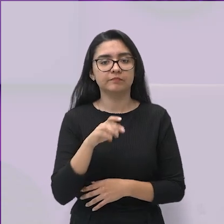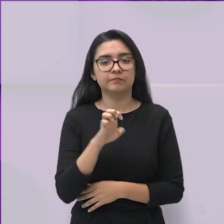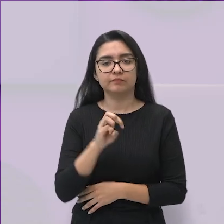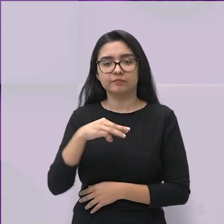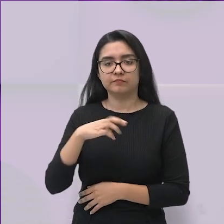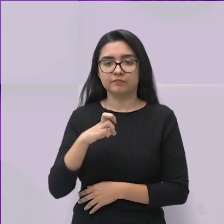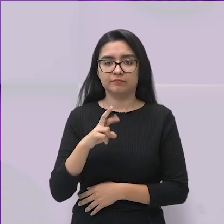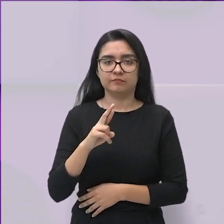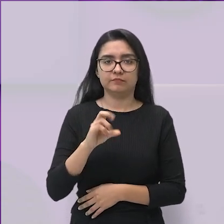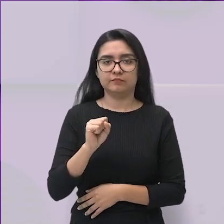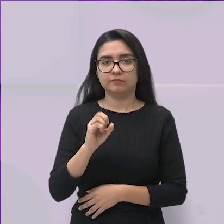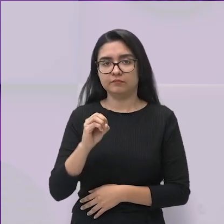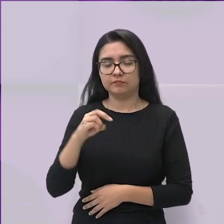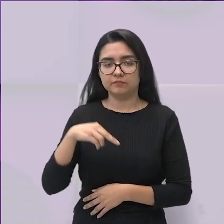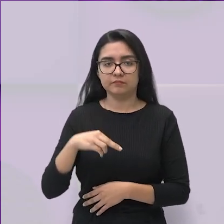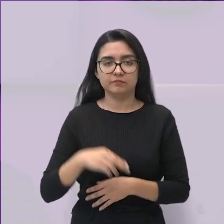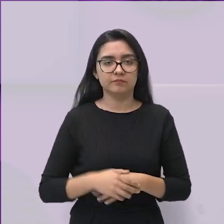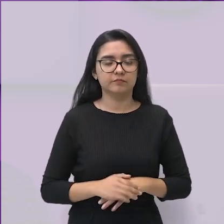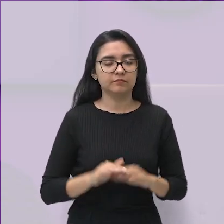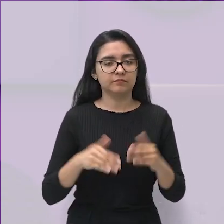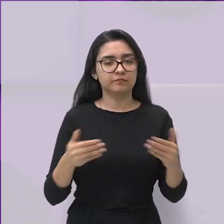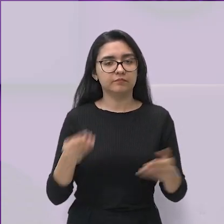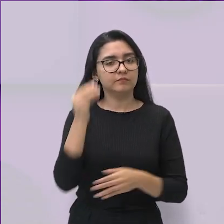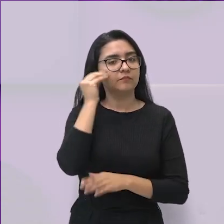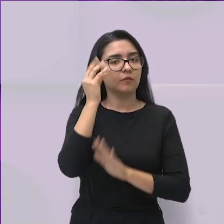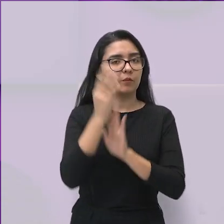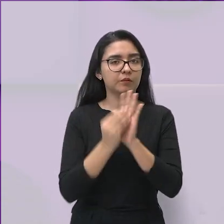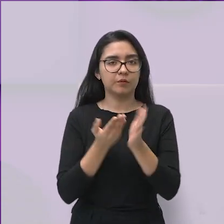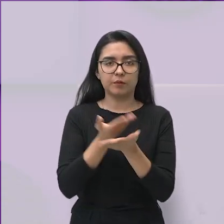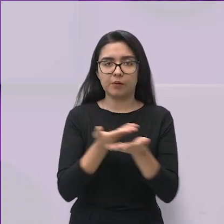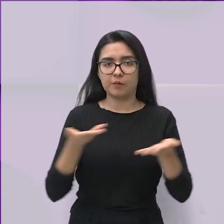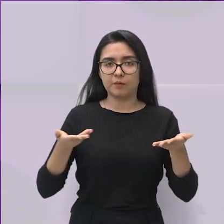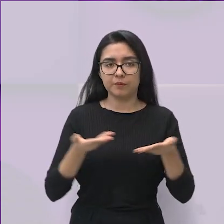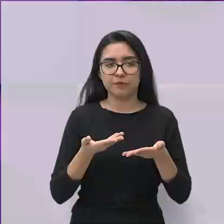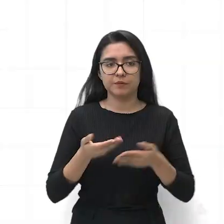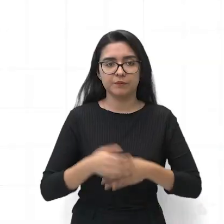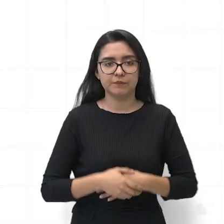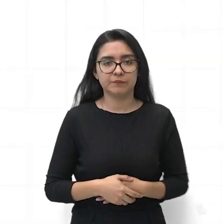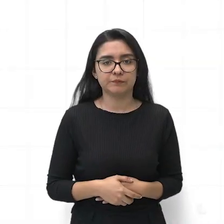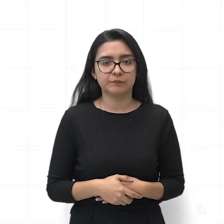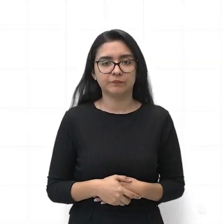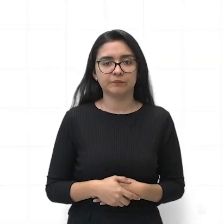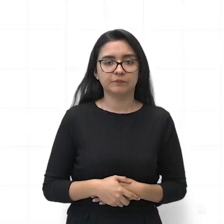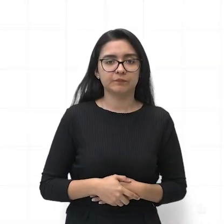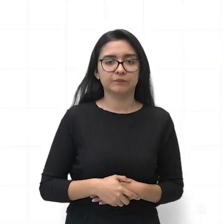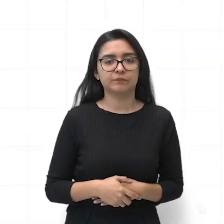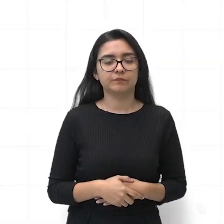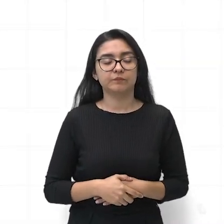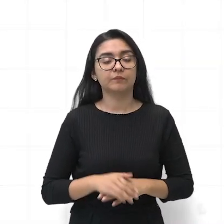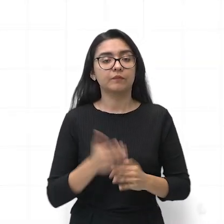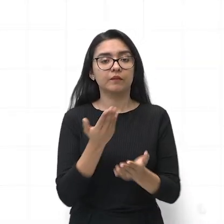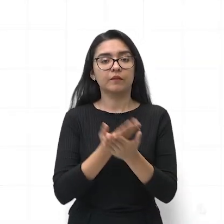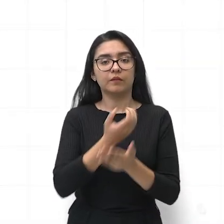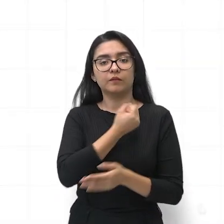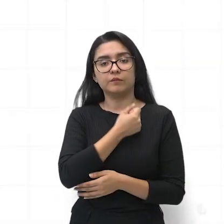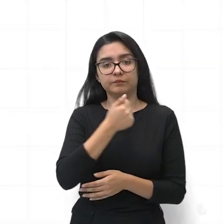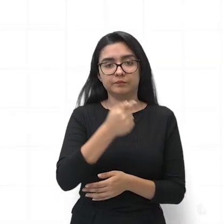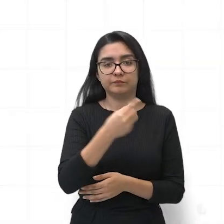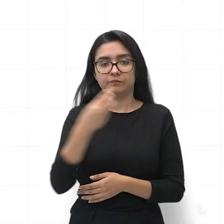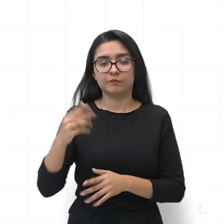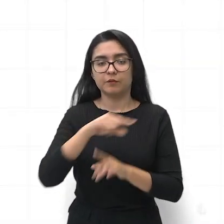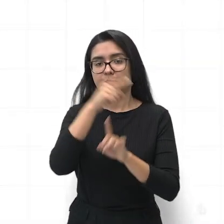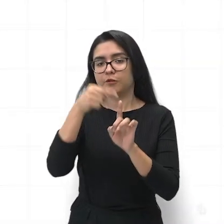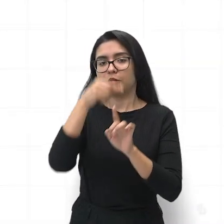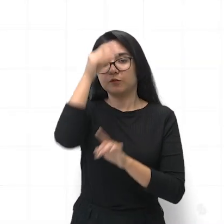fala é o professor Emerson Marão. E vamos ver o que nos aguarda para a nossa aula de hoje. A aula de número 7.3 traz